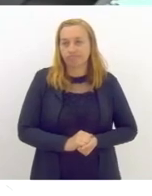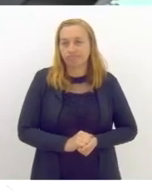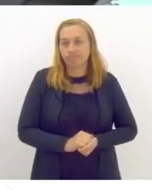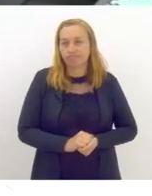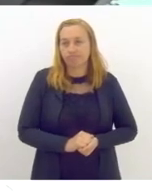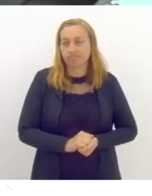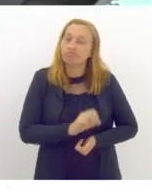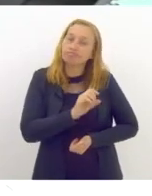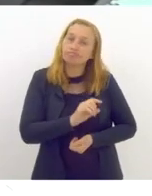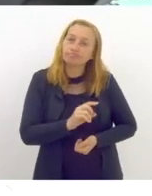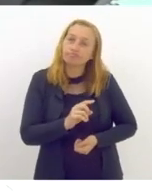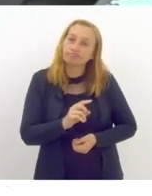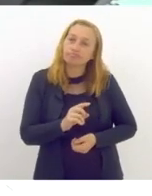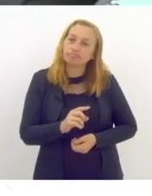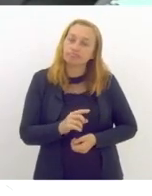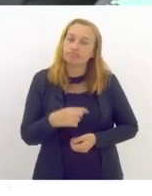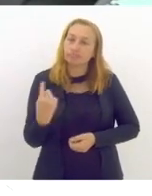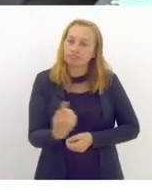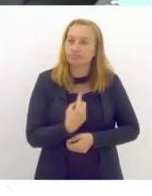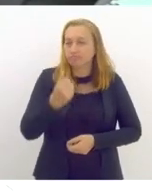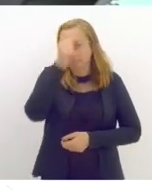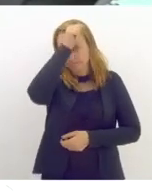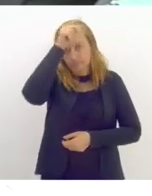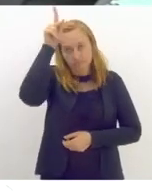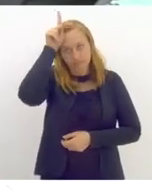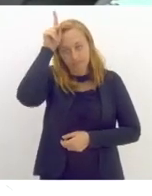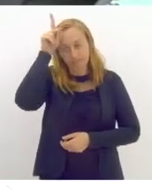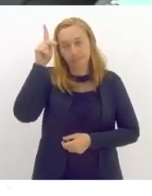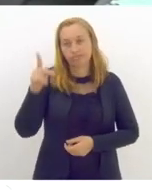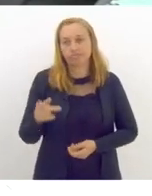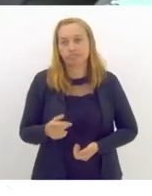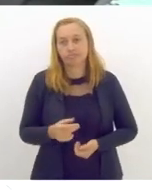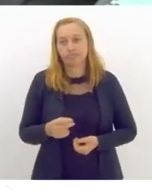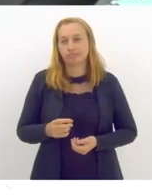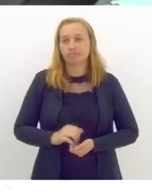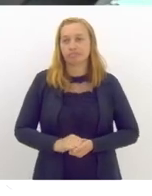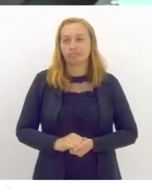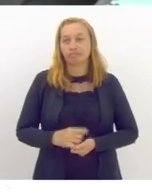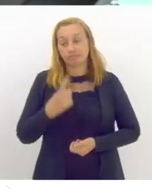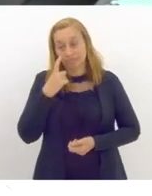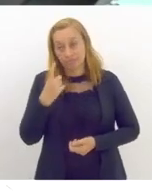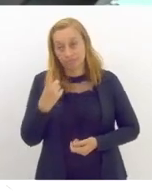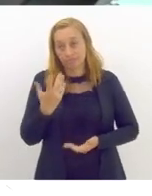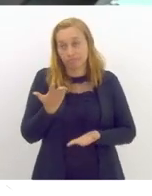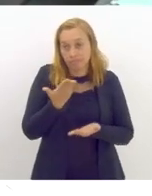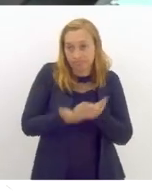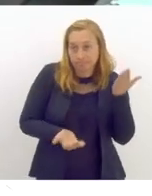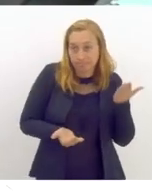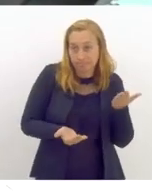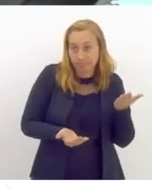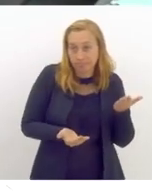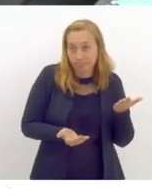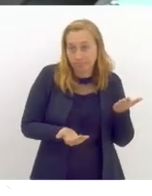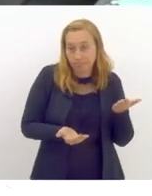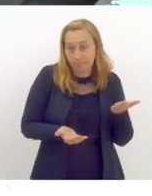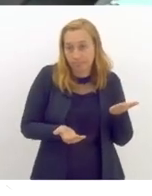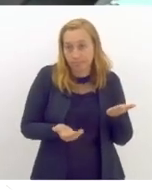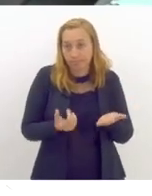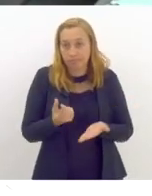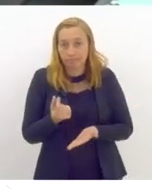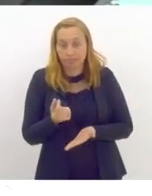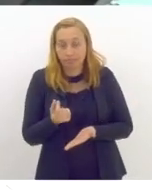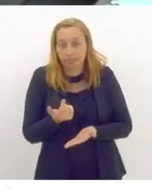E cada vez que nós prefeitos escutamos que nós vamos perder receita nos